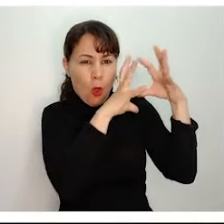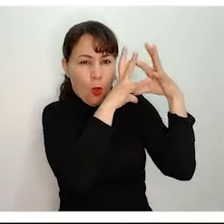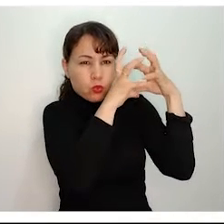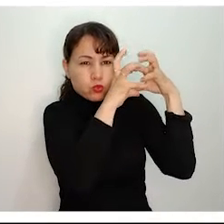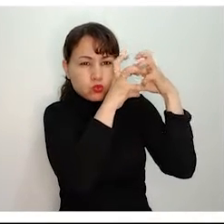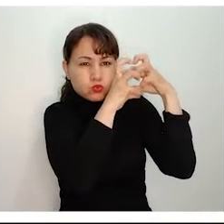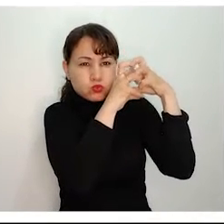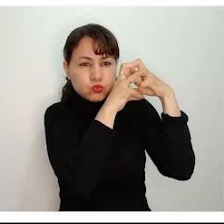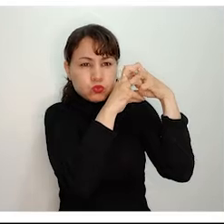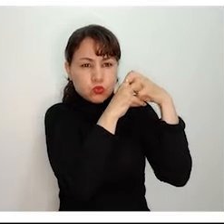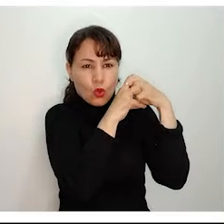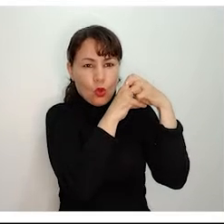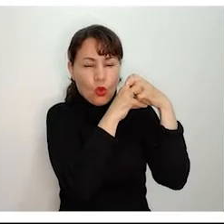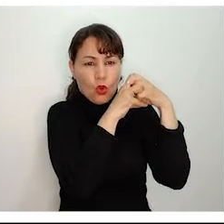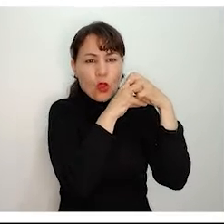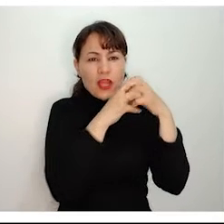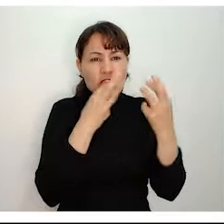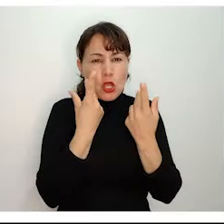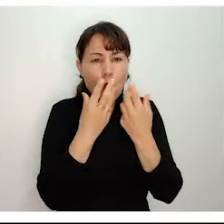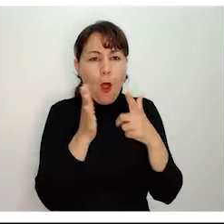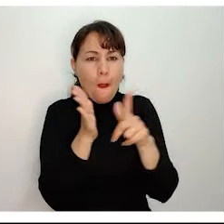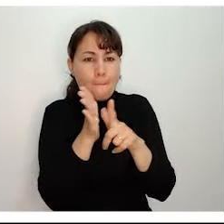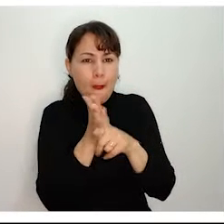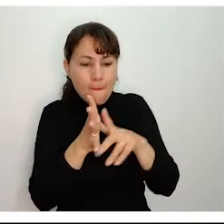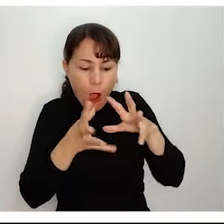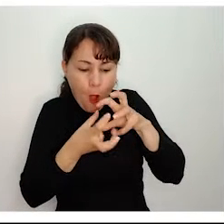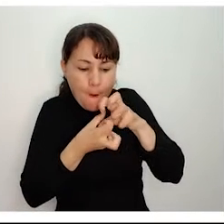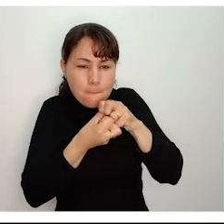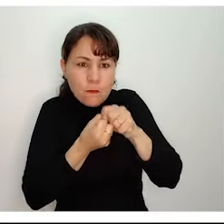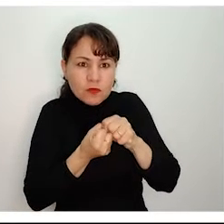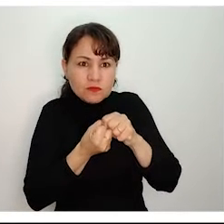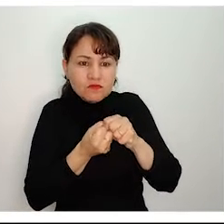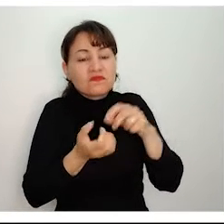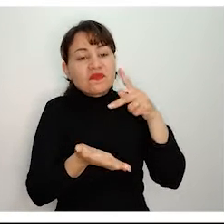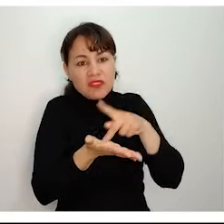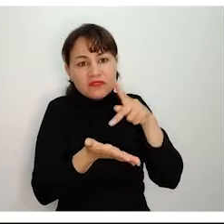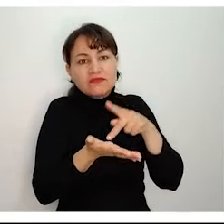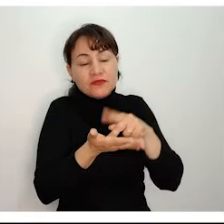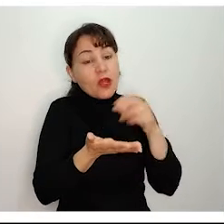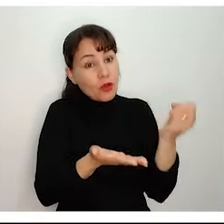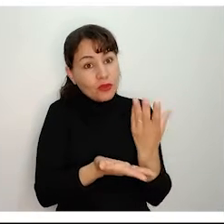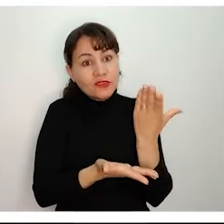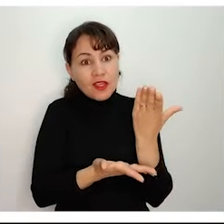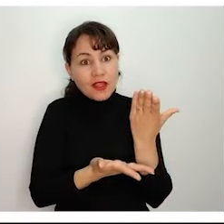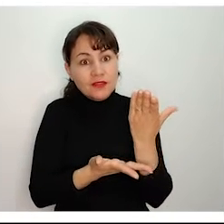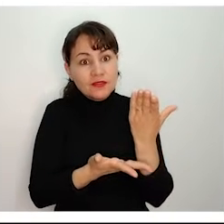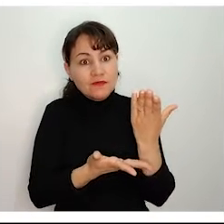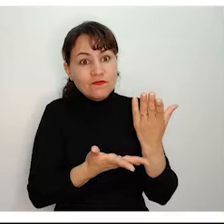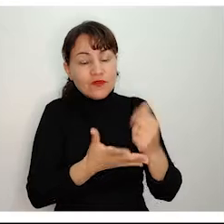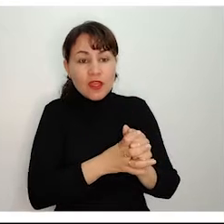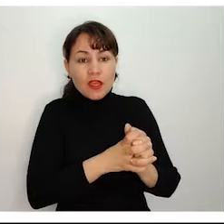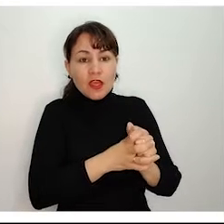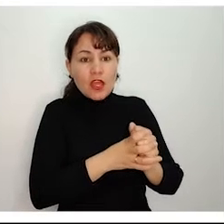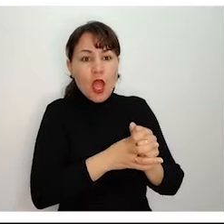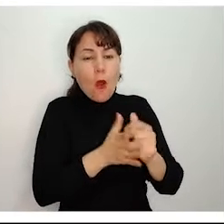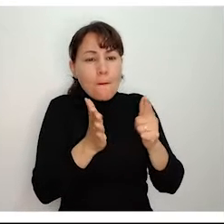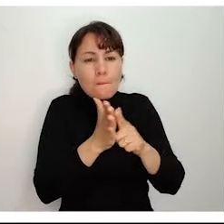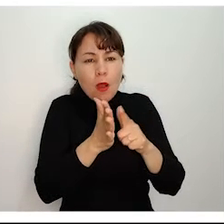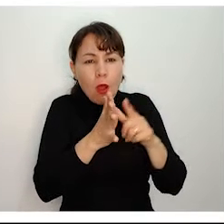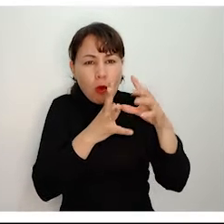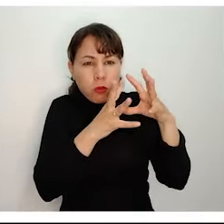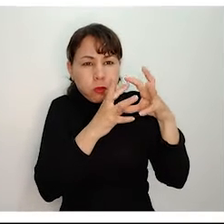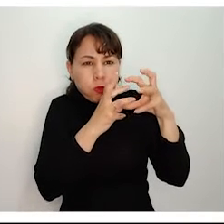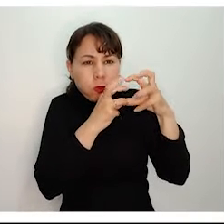todo enrugado, como se fosse um tecido ali amassado, e na verdade é realmente isso que acontece, é um tecido que